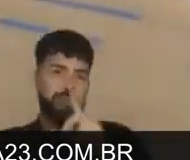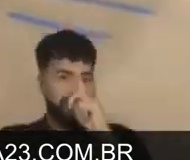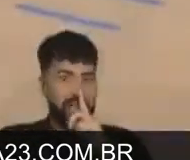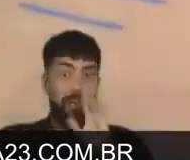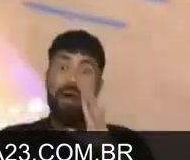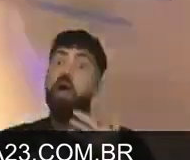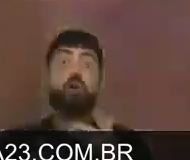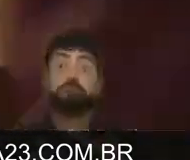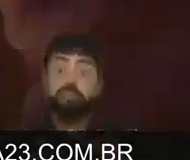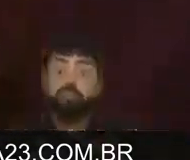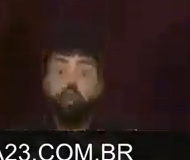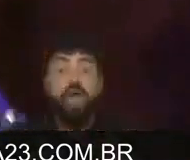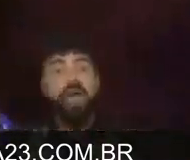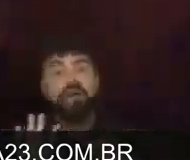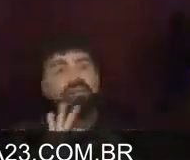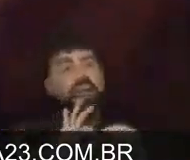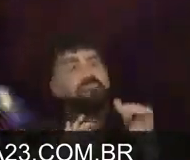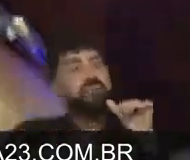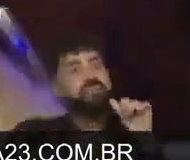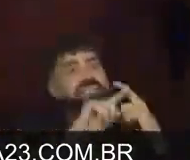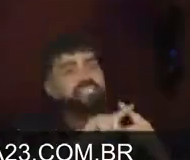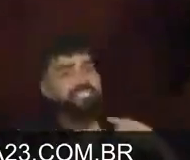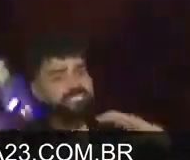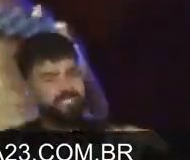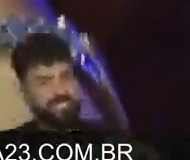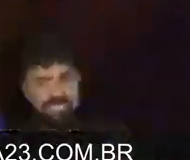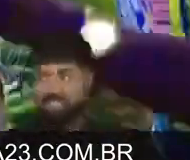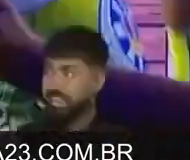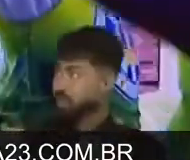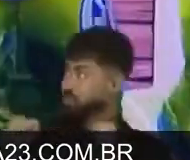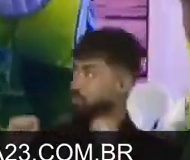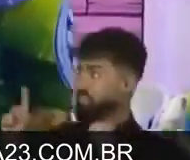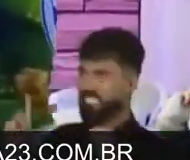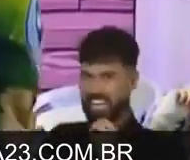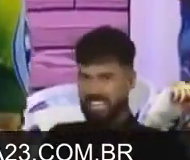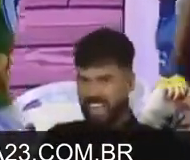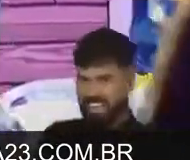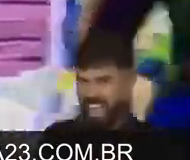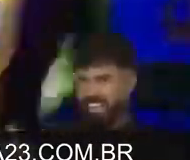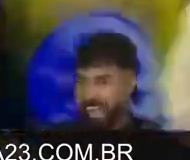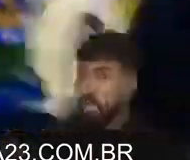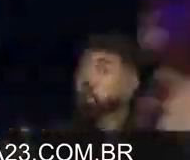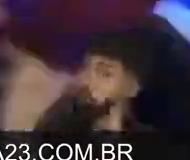Mundial Feminino. Do que depender desta torcida pé quente, a seleção vai longe.